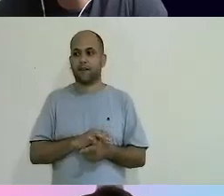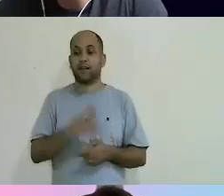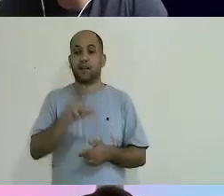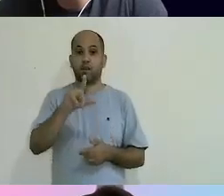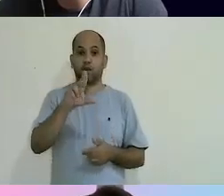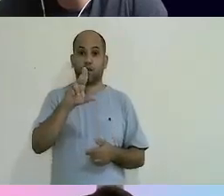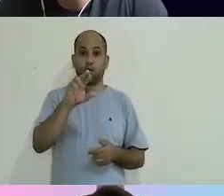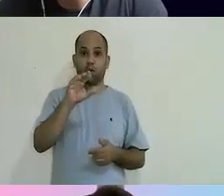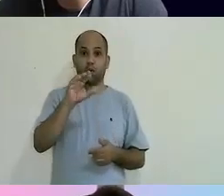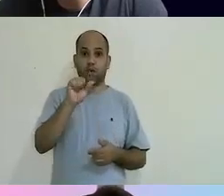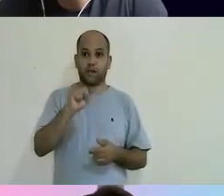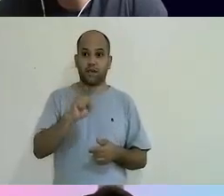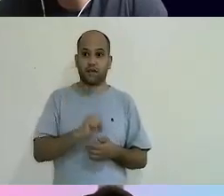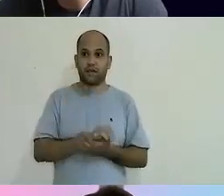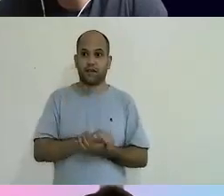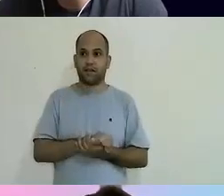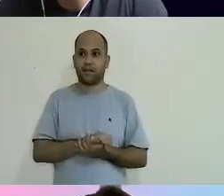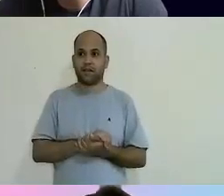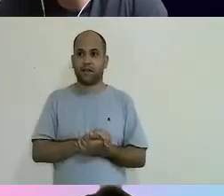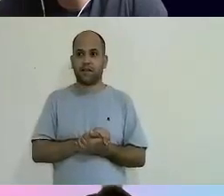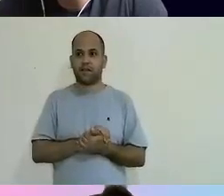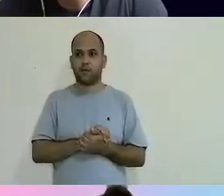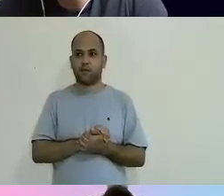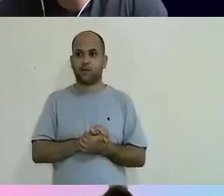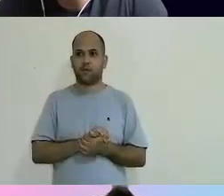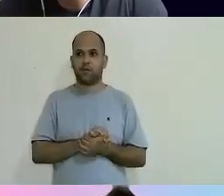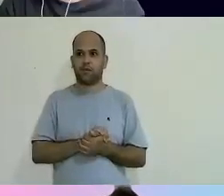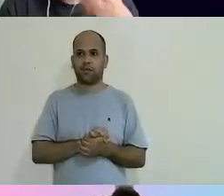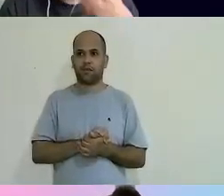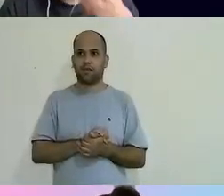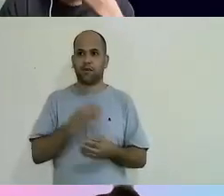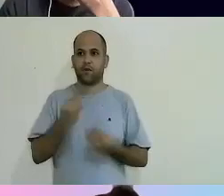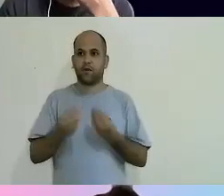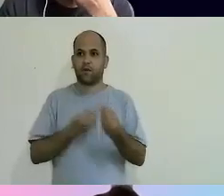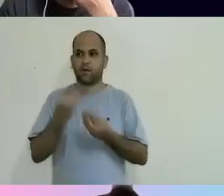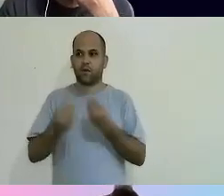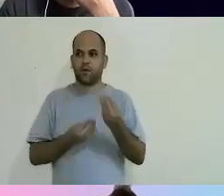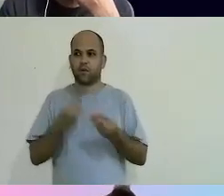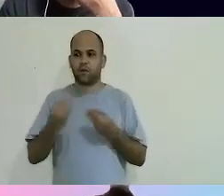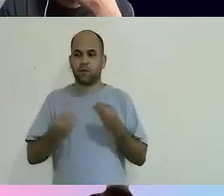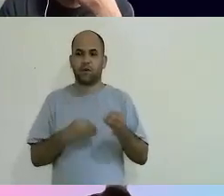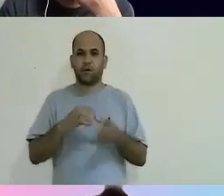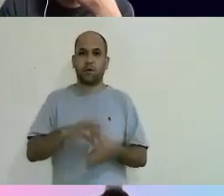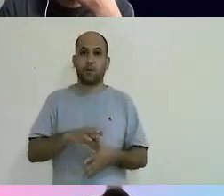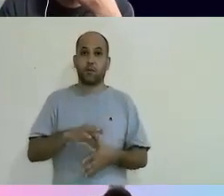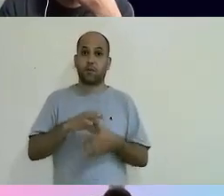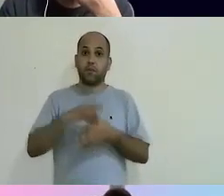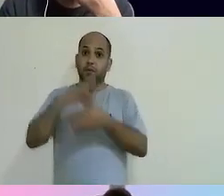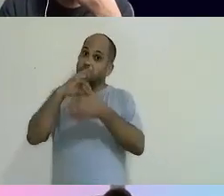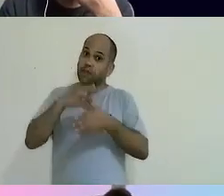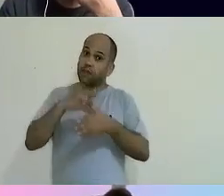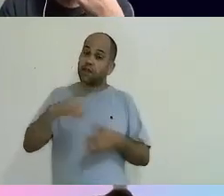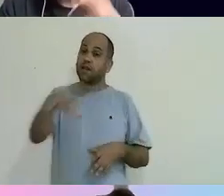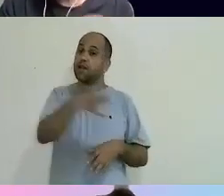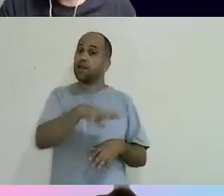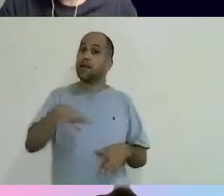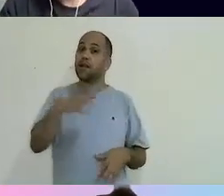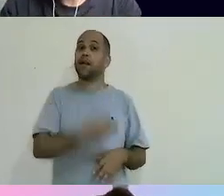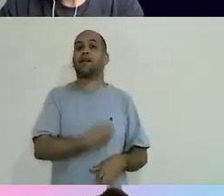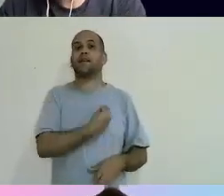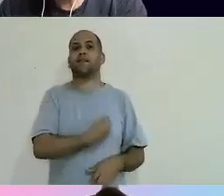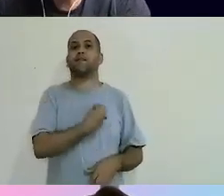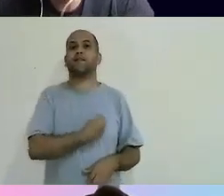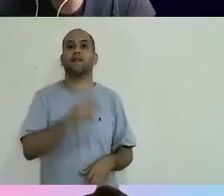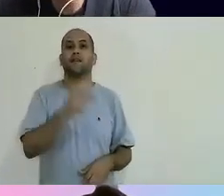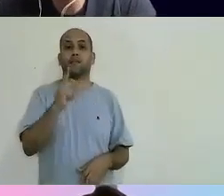a Raquelândia está perguntando assim: como ser protagonista nesse momento de vida, né? Nesse momento de